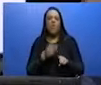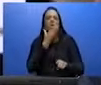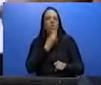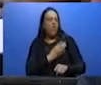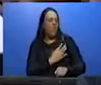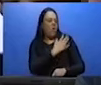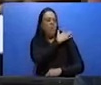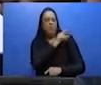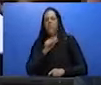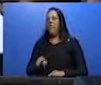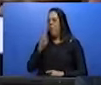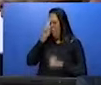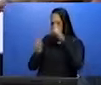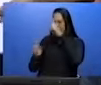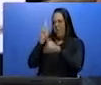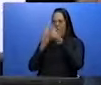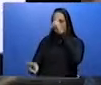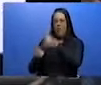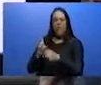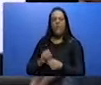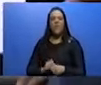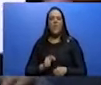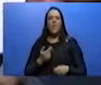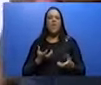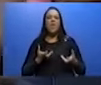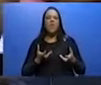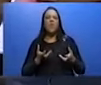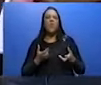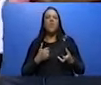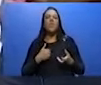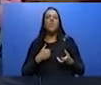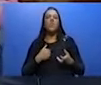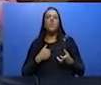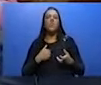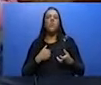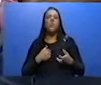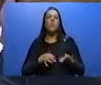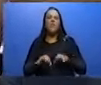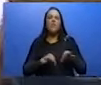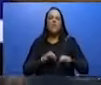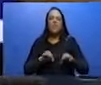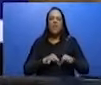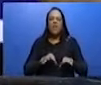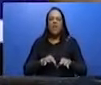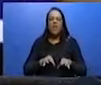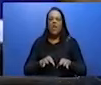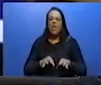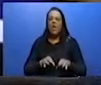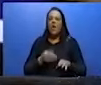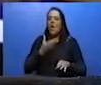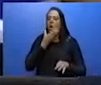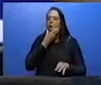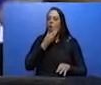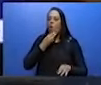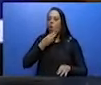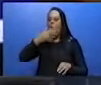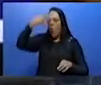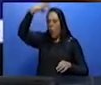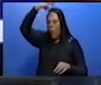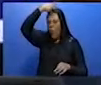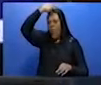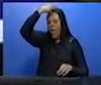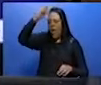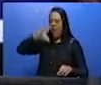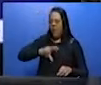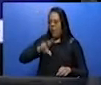acontecendo e continuar organizando do jeitinho que o rei de Portugal quer. Então,